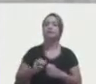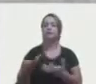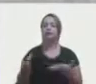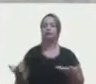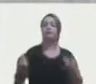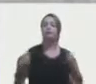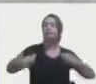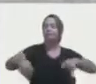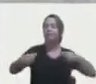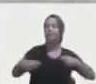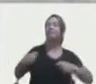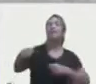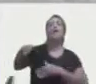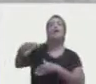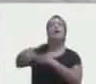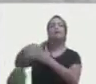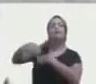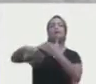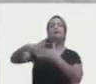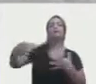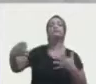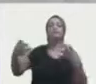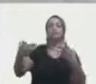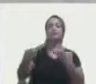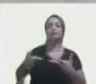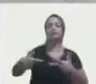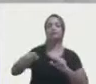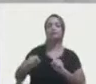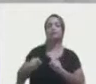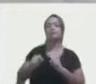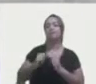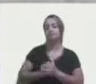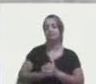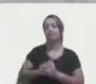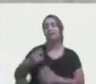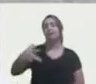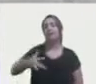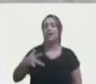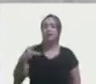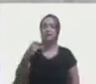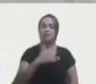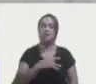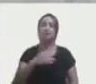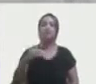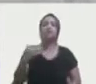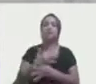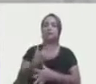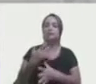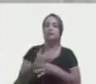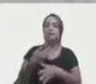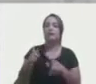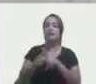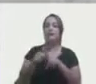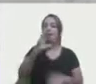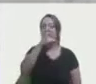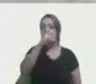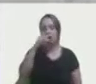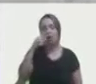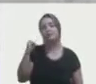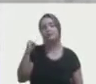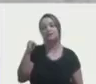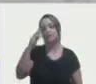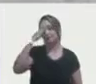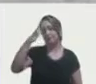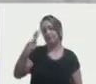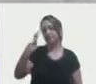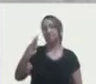avanço um salto qualitativo na nossa saúde na saúde de Botucatu e dos adolescentes em especial trago um